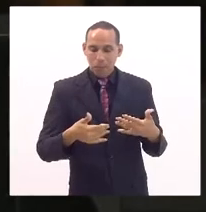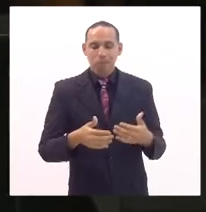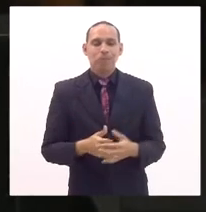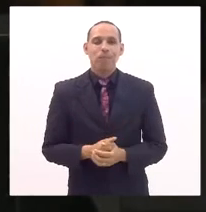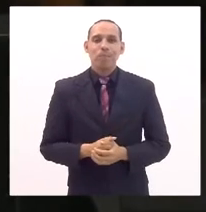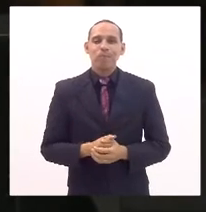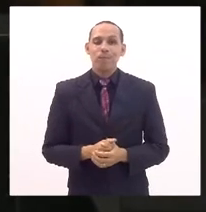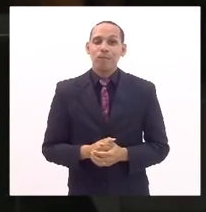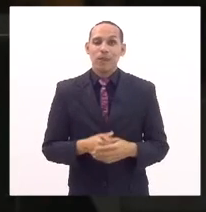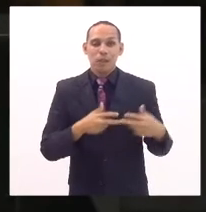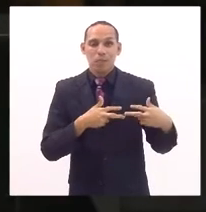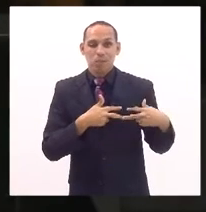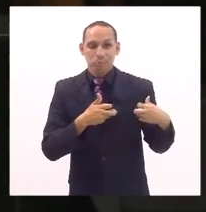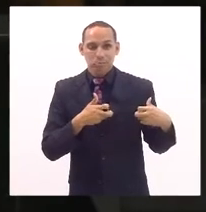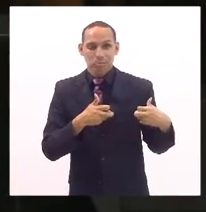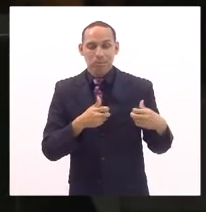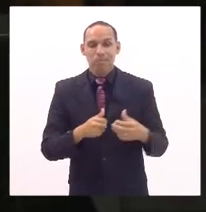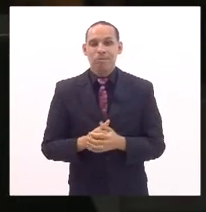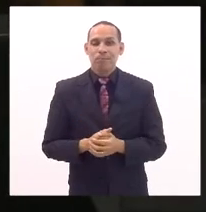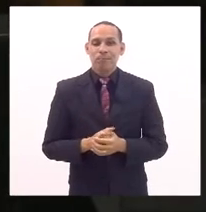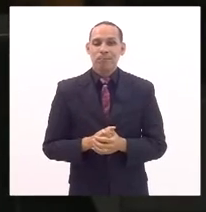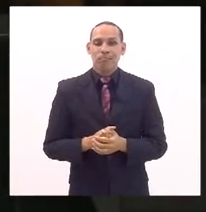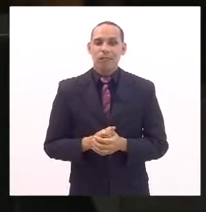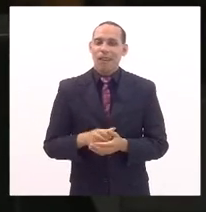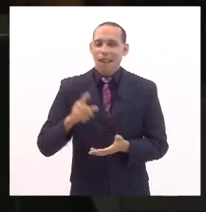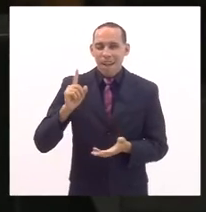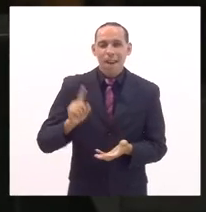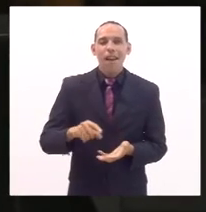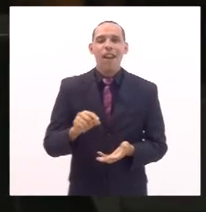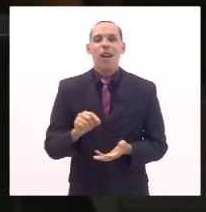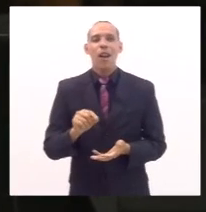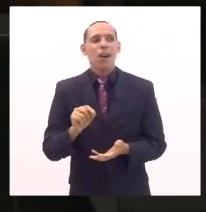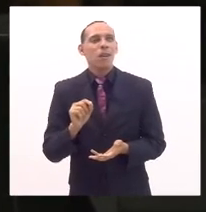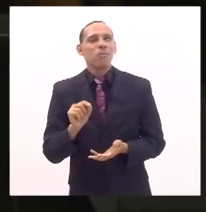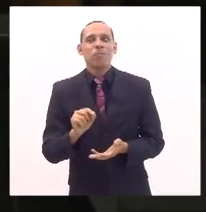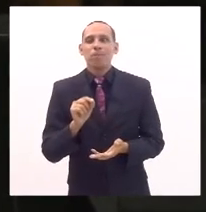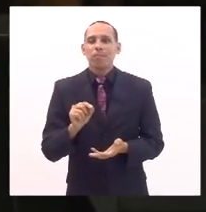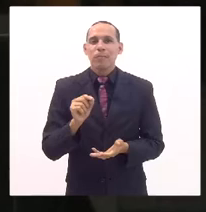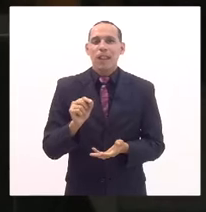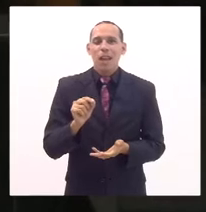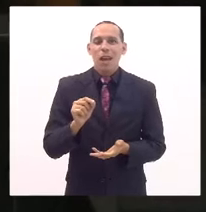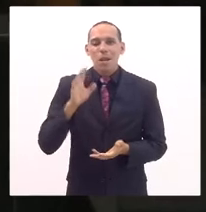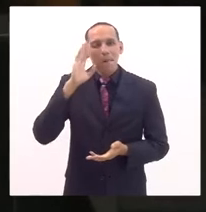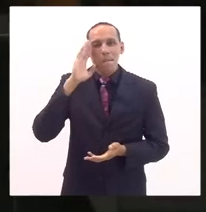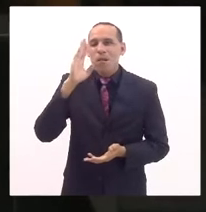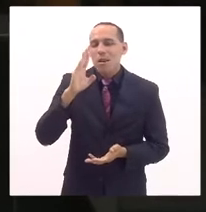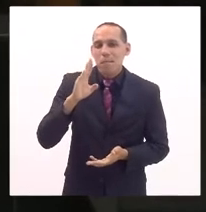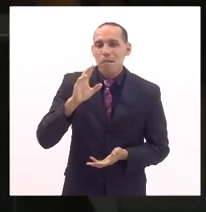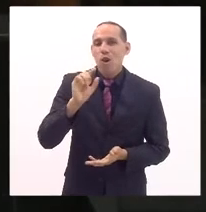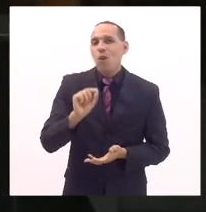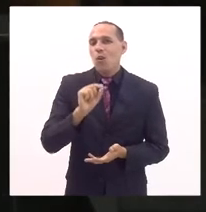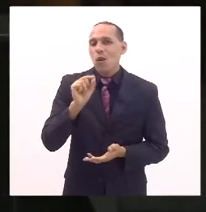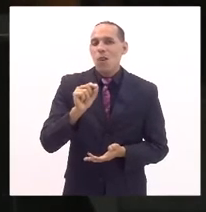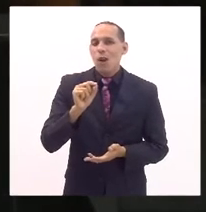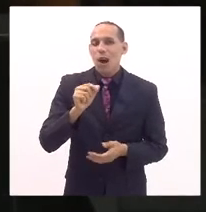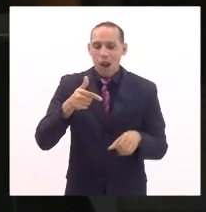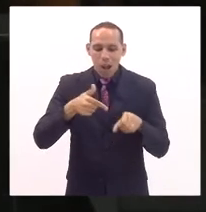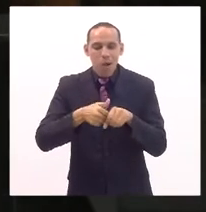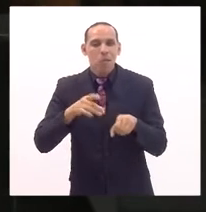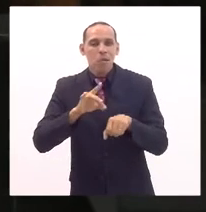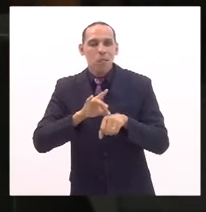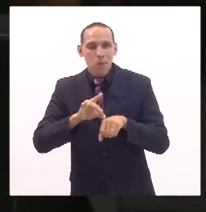e a Petrobras é a grande concessionária de petróleo